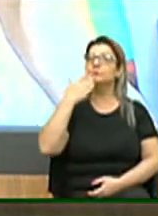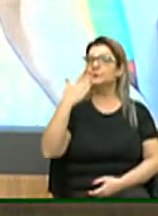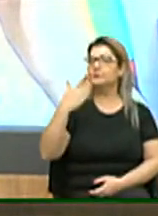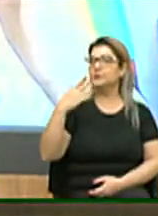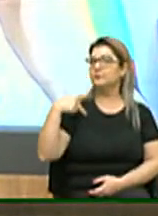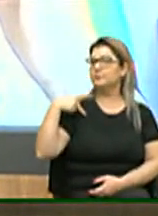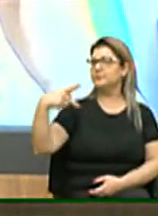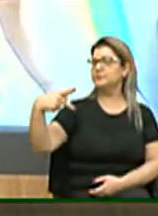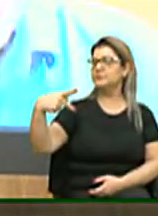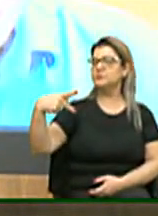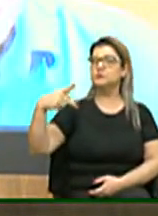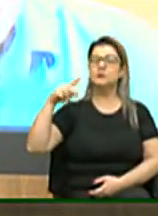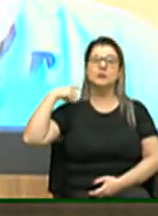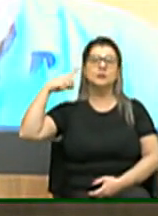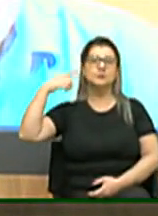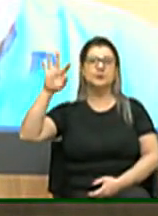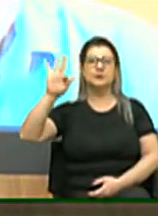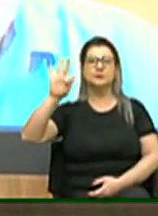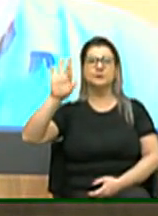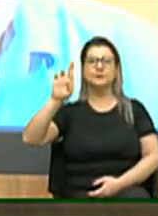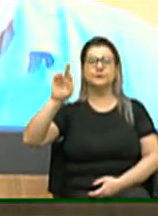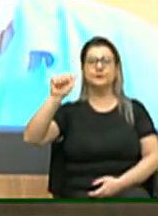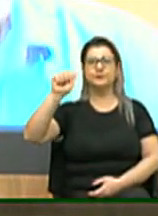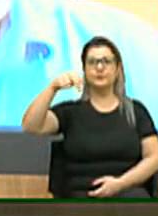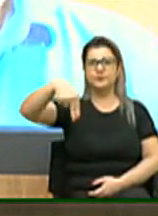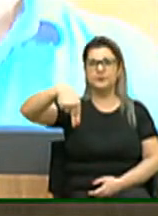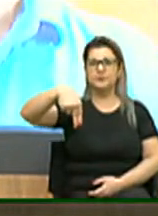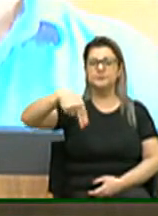senhor presidente. Deputada Franciane Bayer.